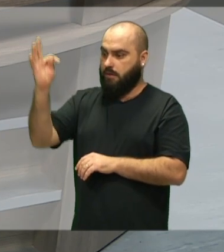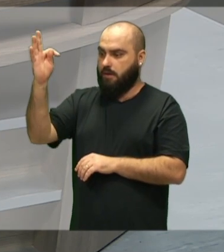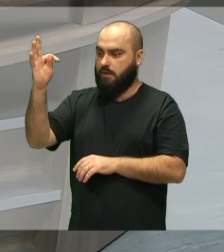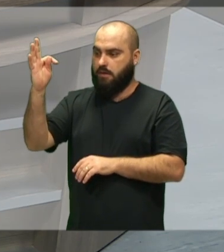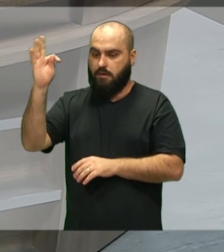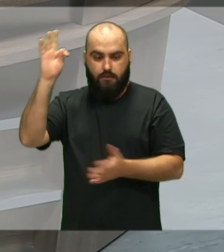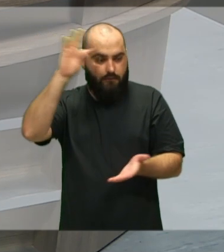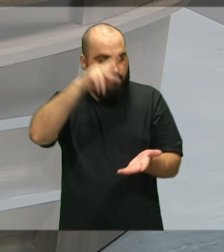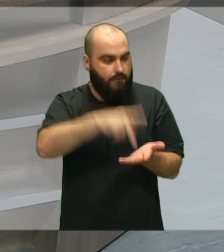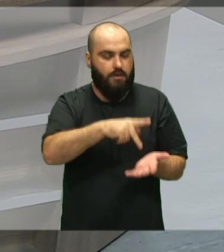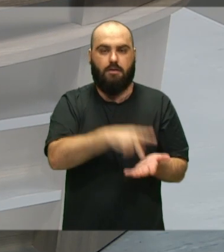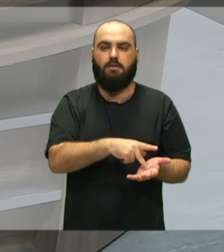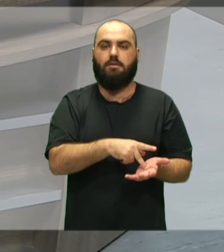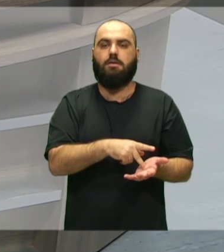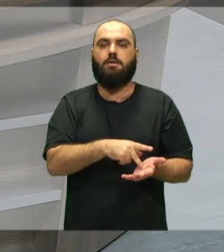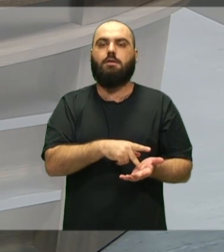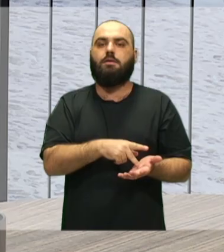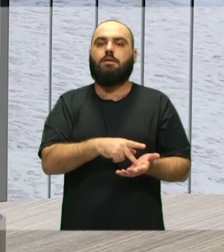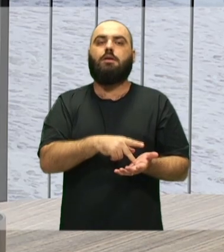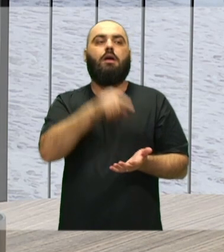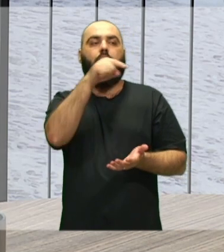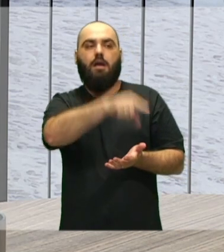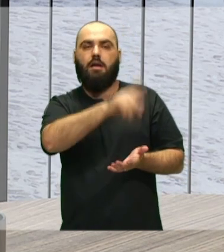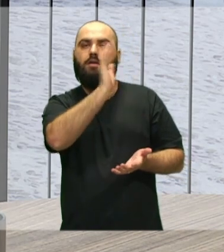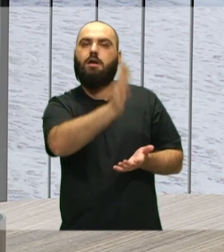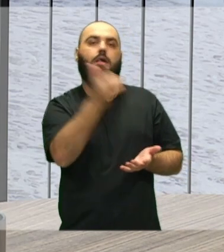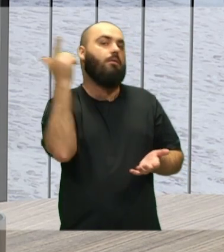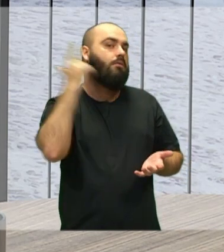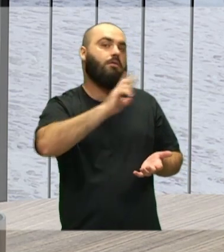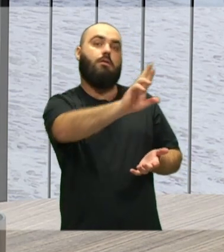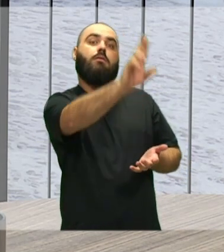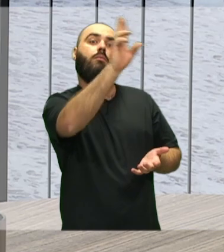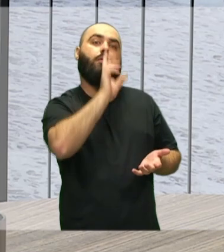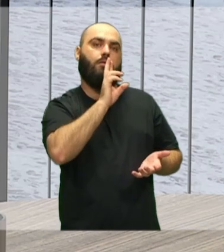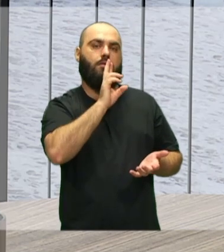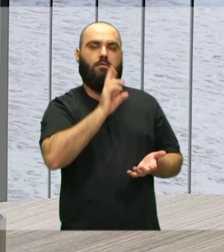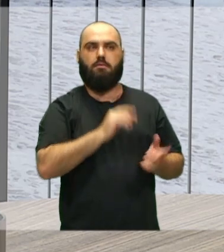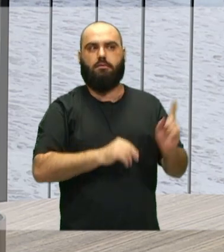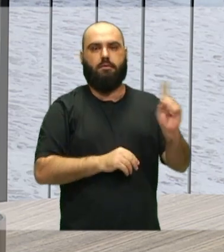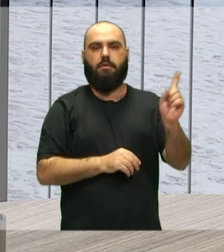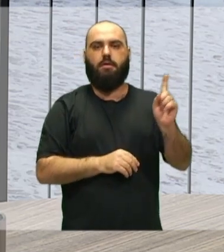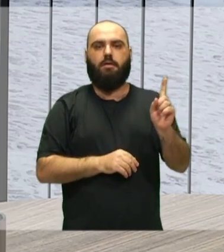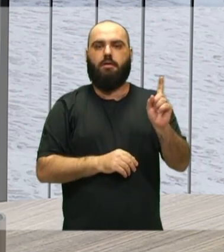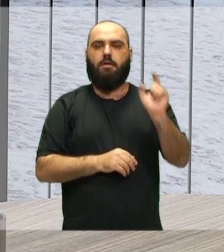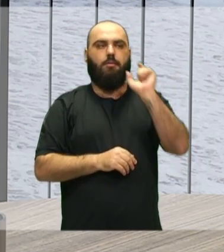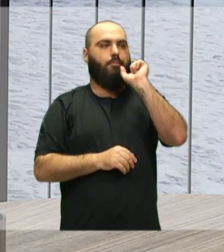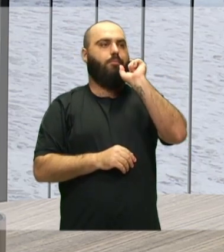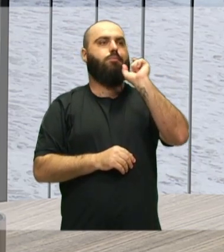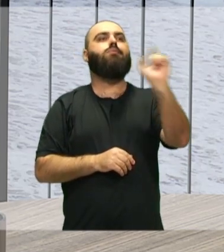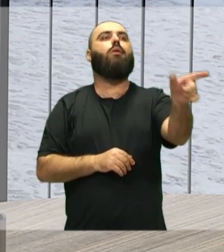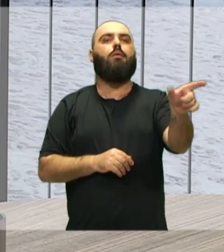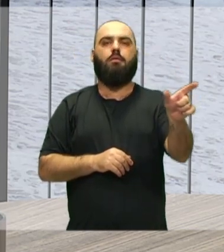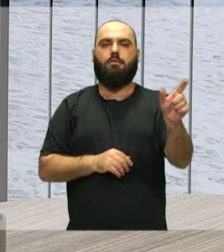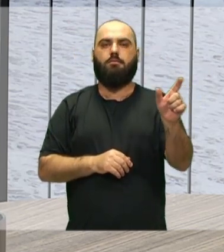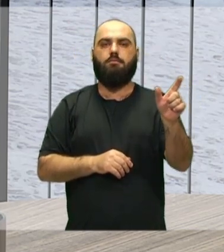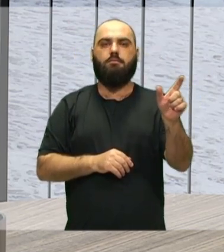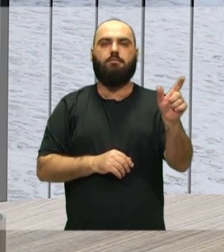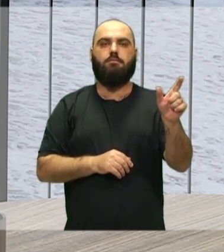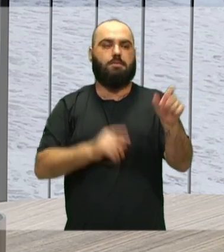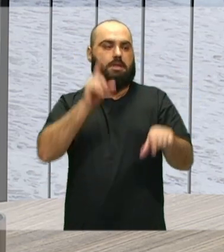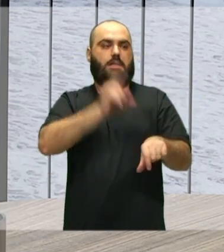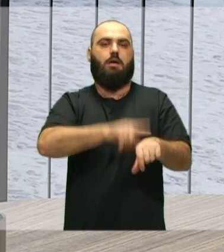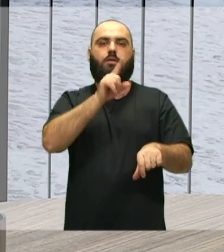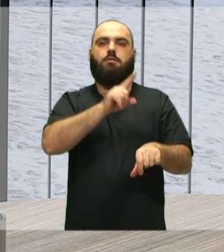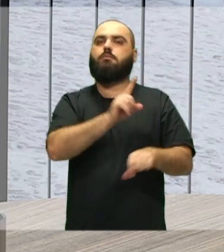dando aula, ele já consegue responder a questão. E não é uma questão feita para o professor tirou ali na hora.